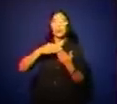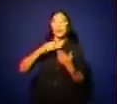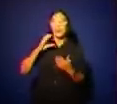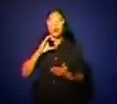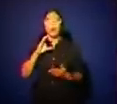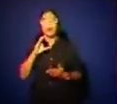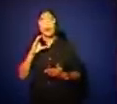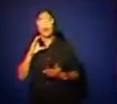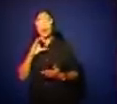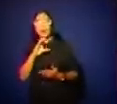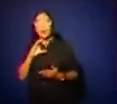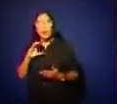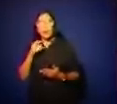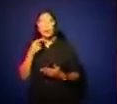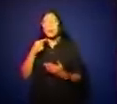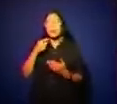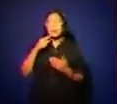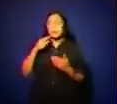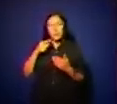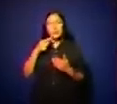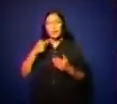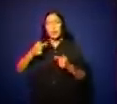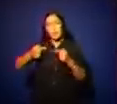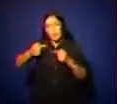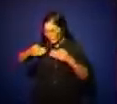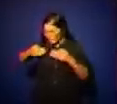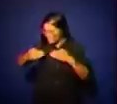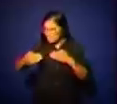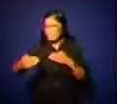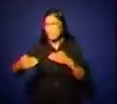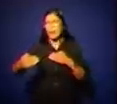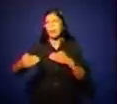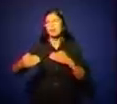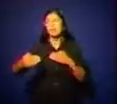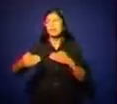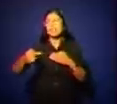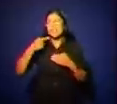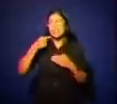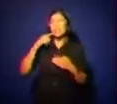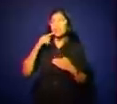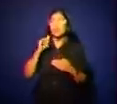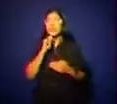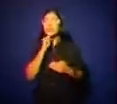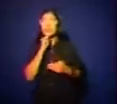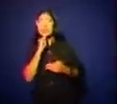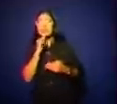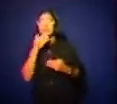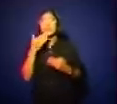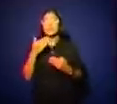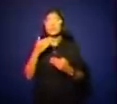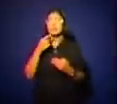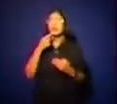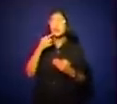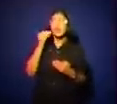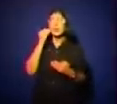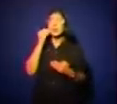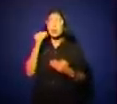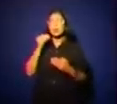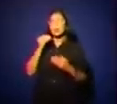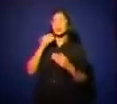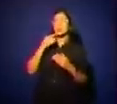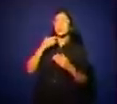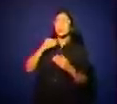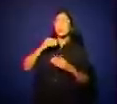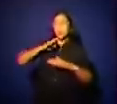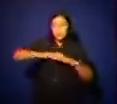a gente vê também que teve alguns desafios ao longo do caminho curiosamente eu olhei alguns exemplos onde o primeiro teste da Autonomia Ou seja